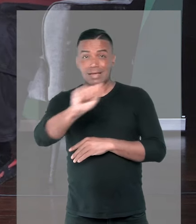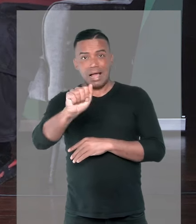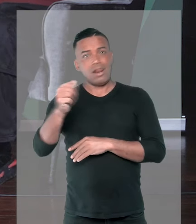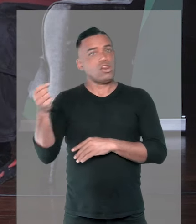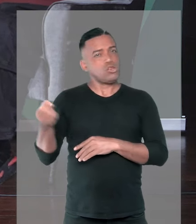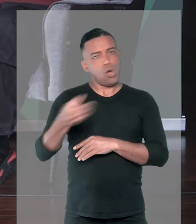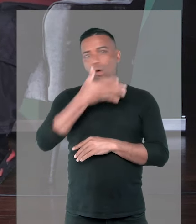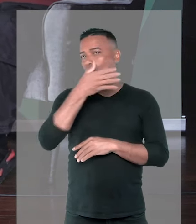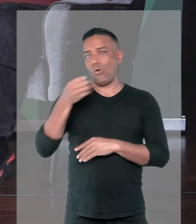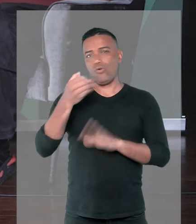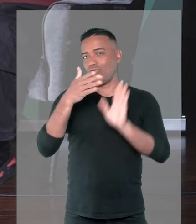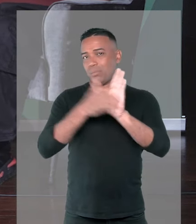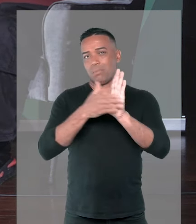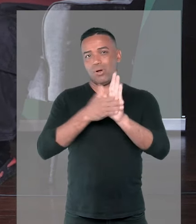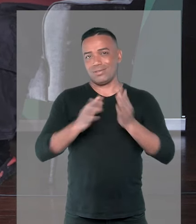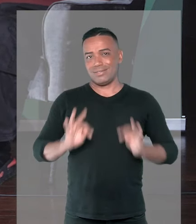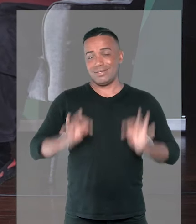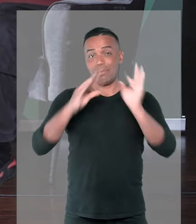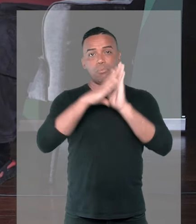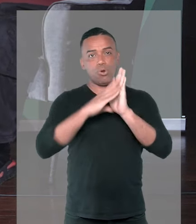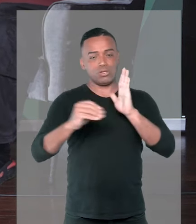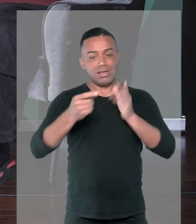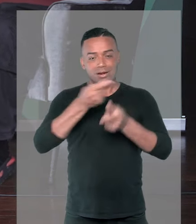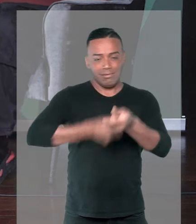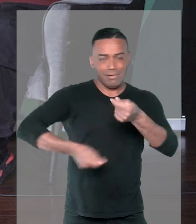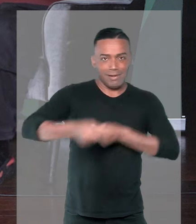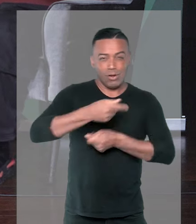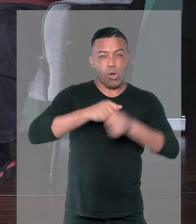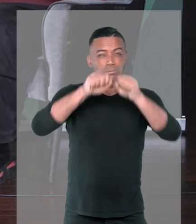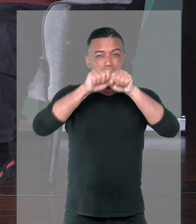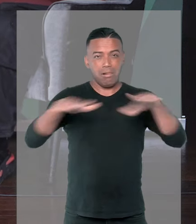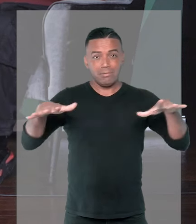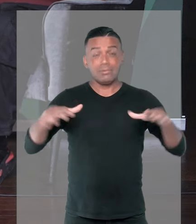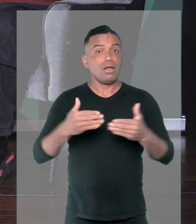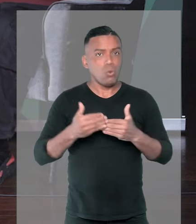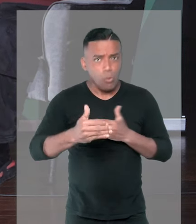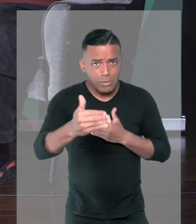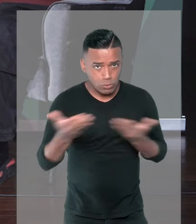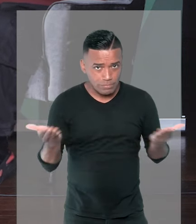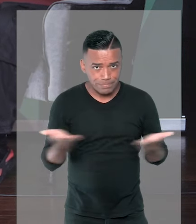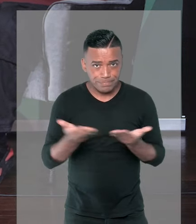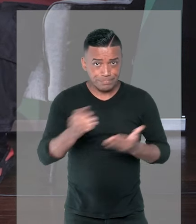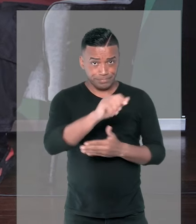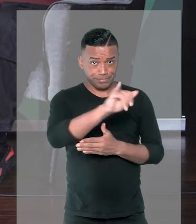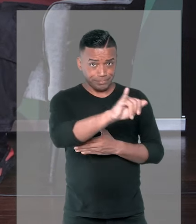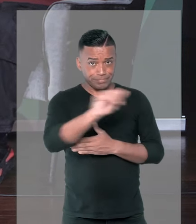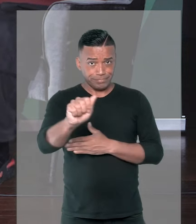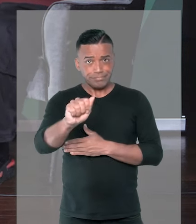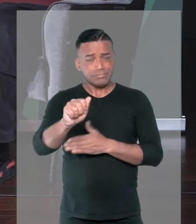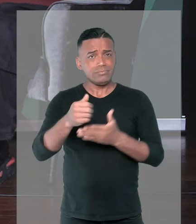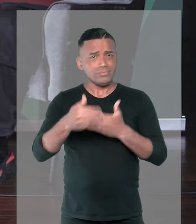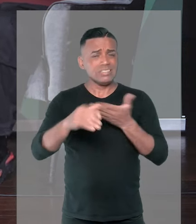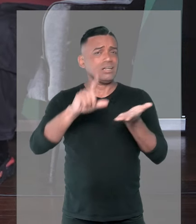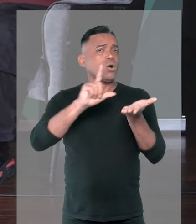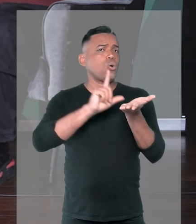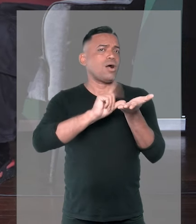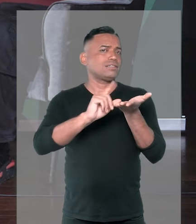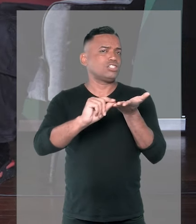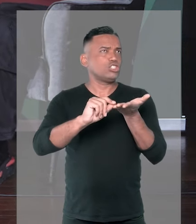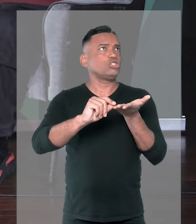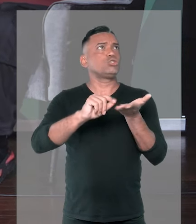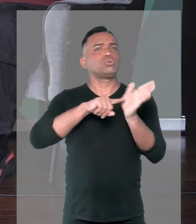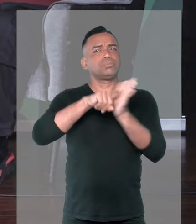eh do ponto de vista de modelos de negócio em larga escala não é que começou agora Inteligência Artificial o primeiro artigo eh